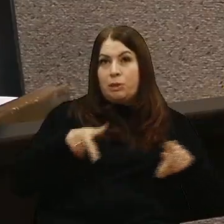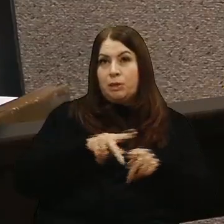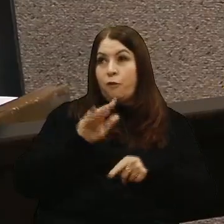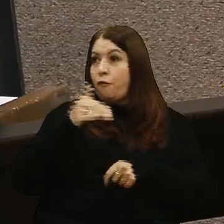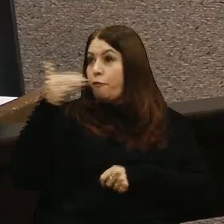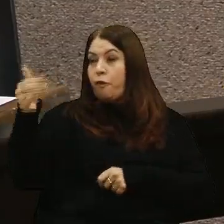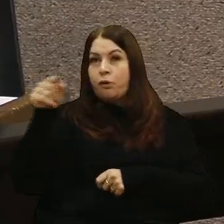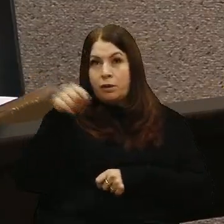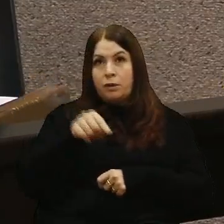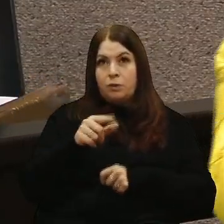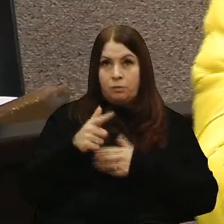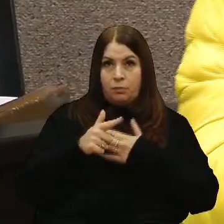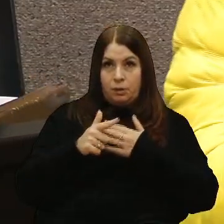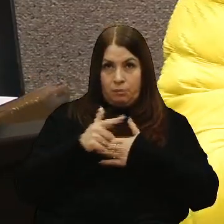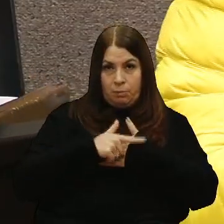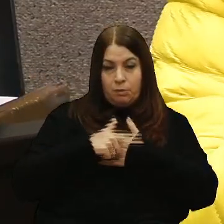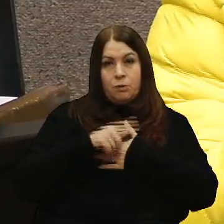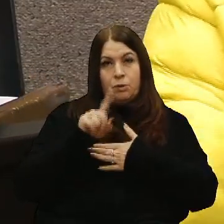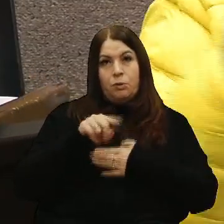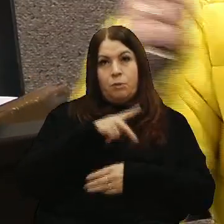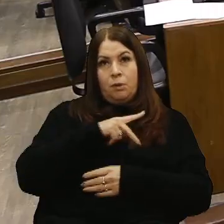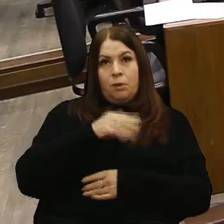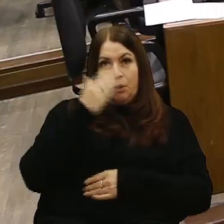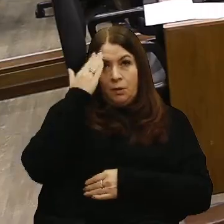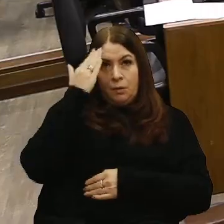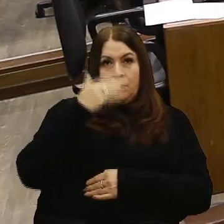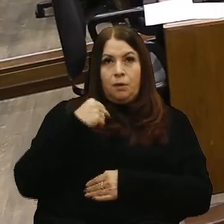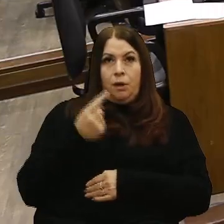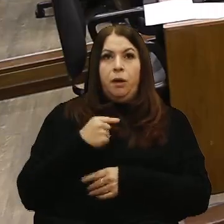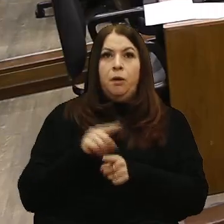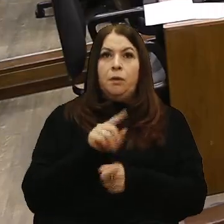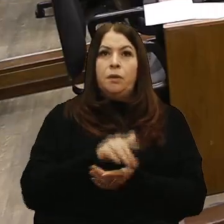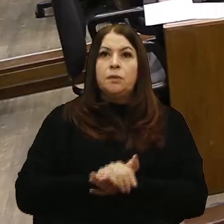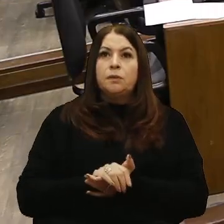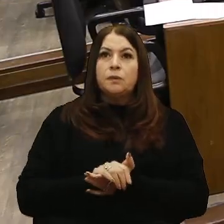fora, e acho que esse é o nosso papel. Era isso, senhor presidente. Obrigado. Obrigado, vereadora Daiane Mello. Próximo